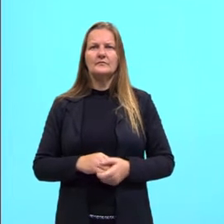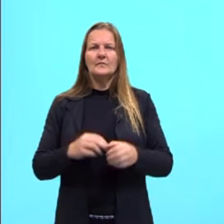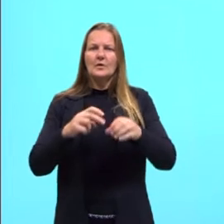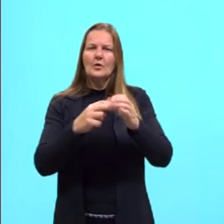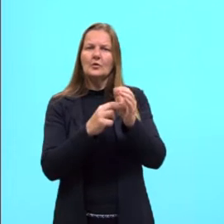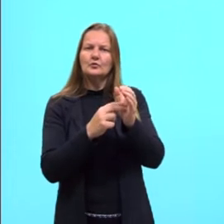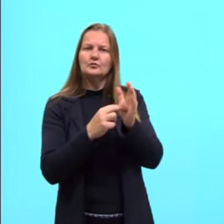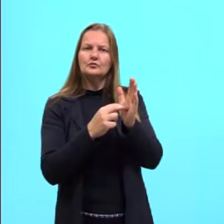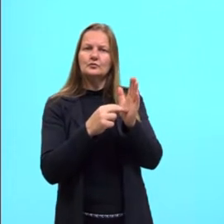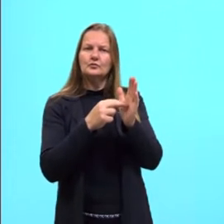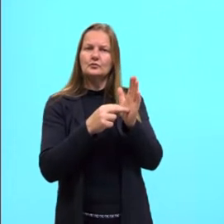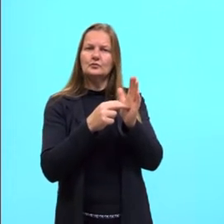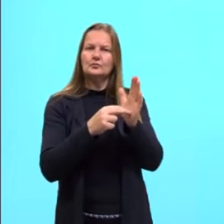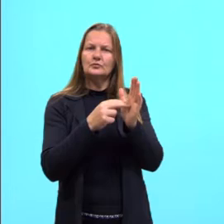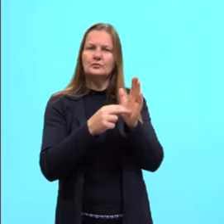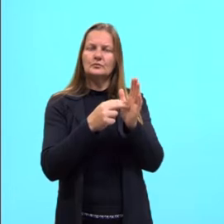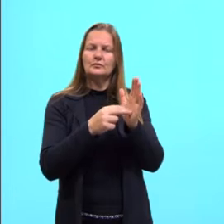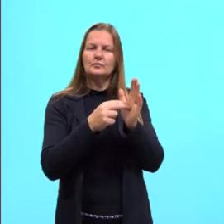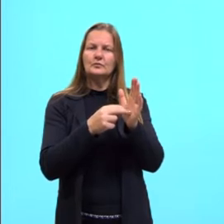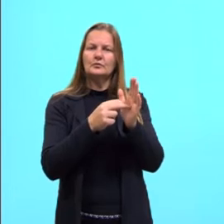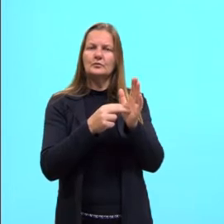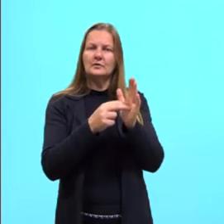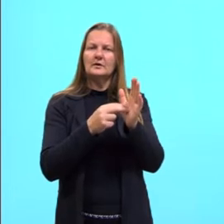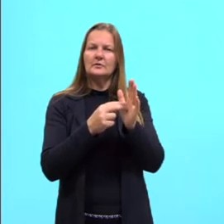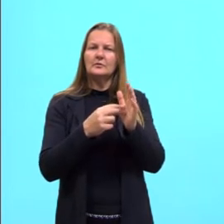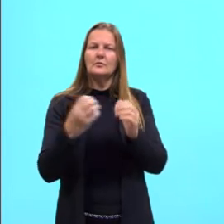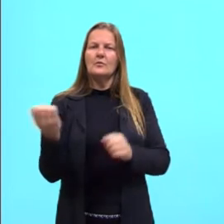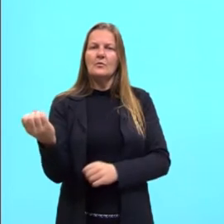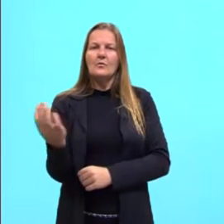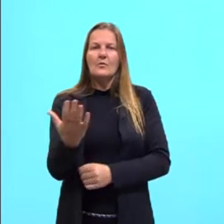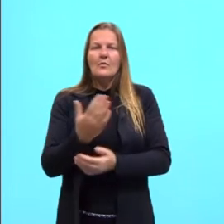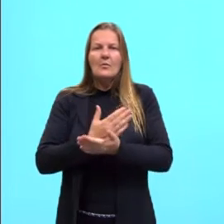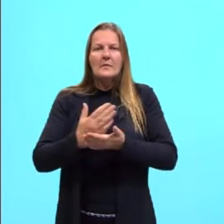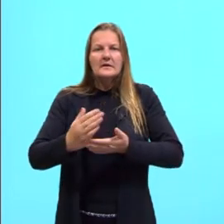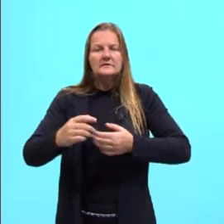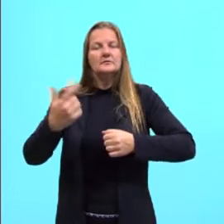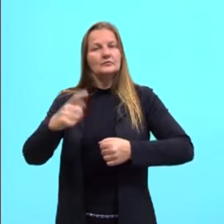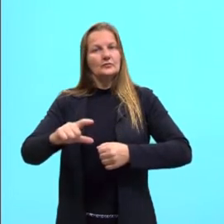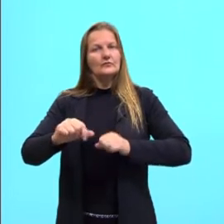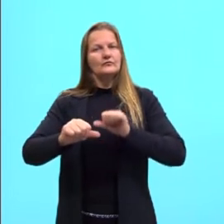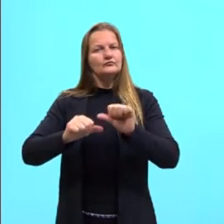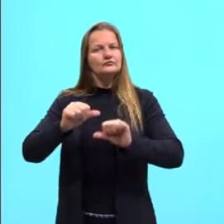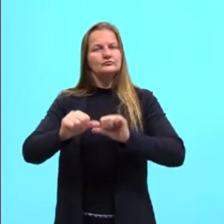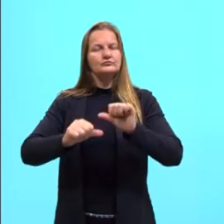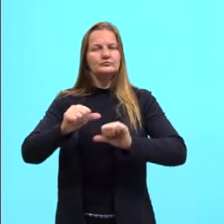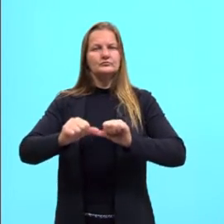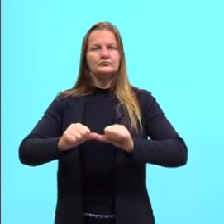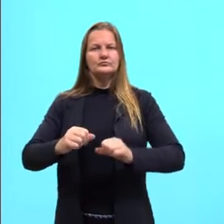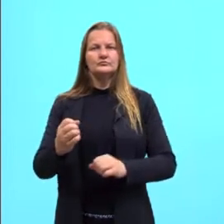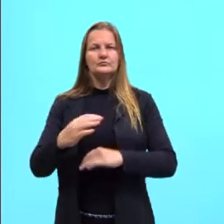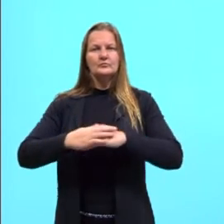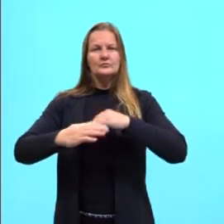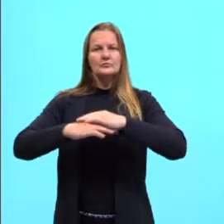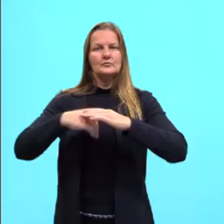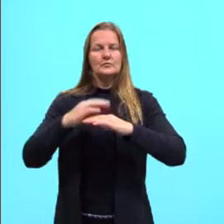vai-se reconstituindo vai reaparecendo e aí o que que acontece depois